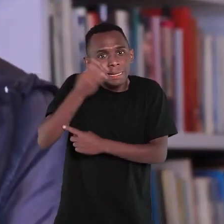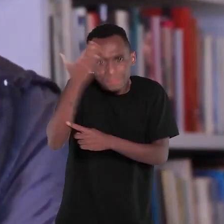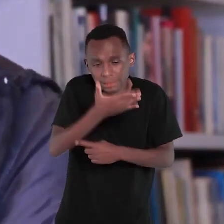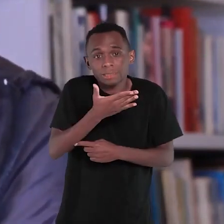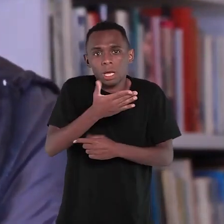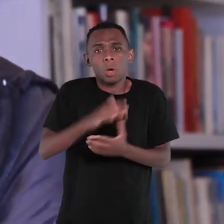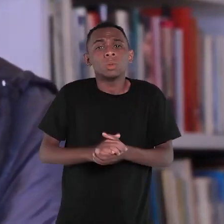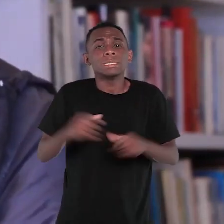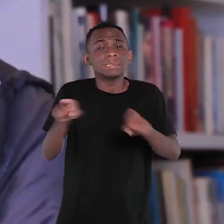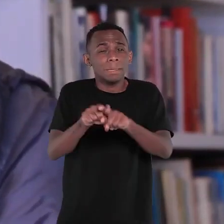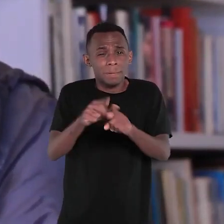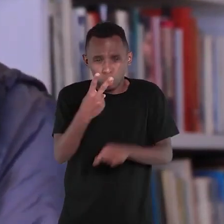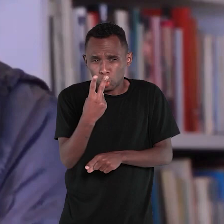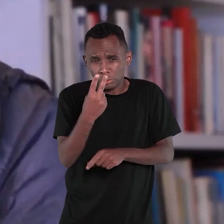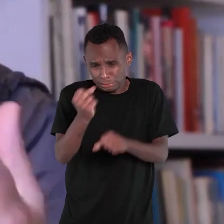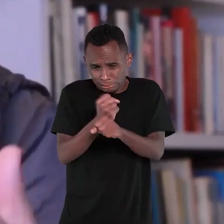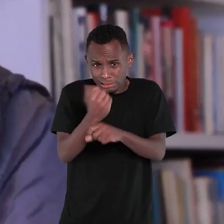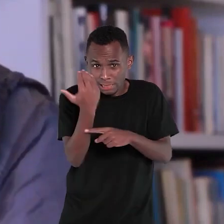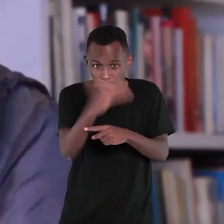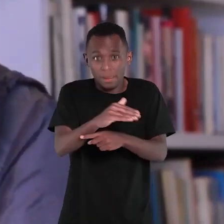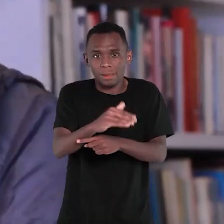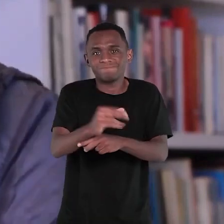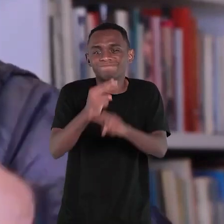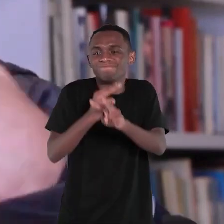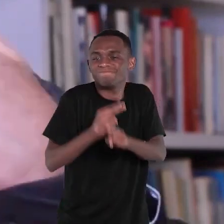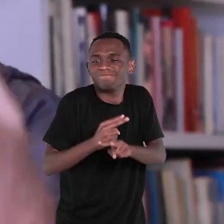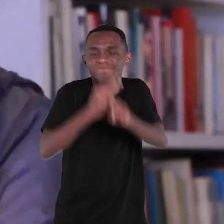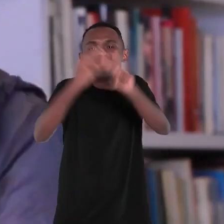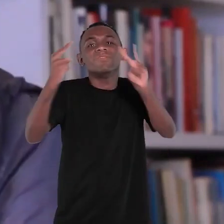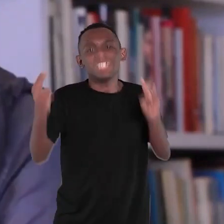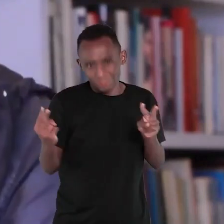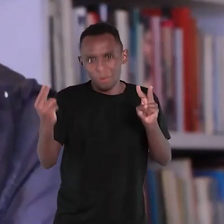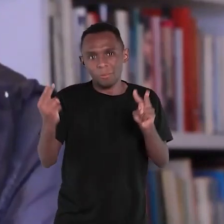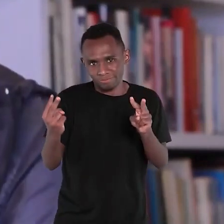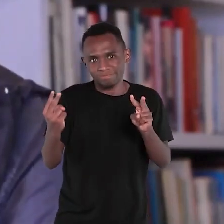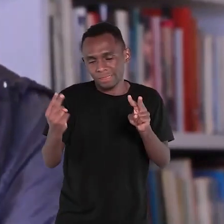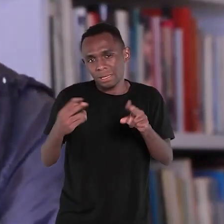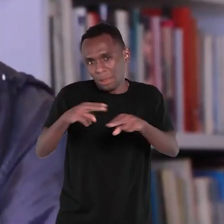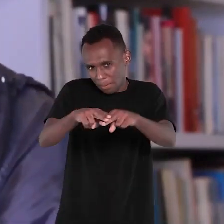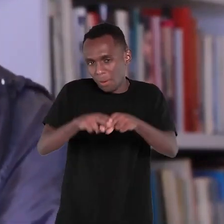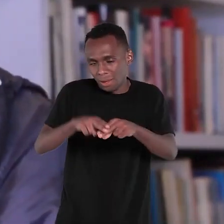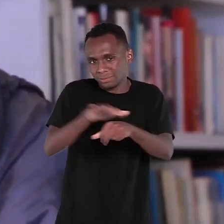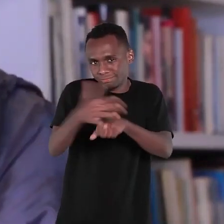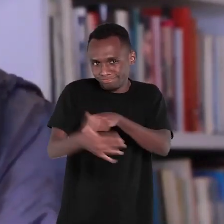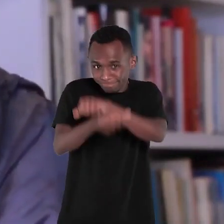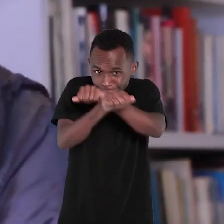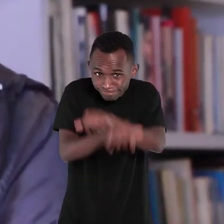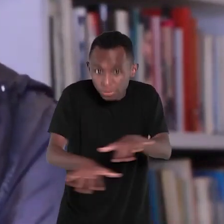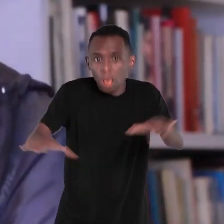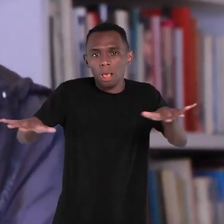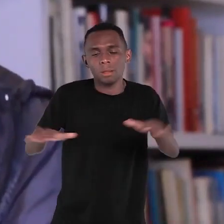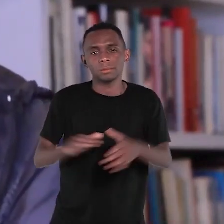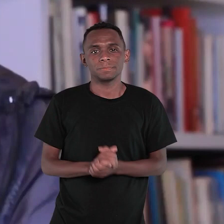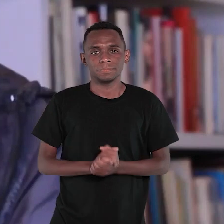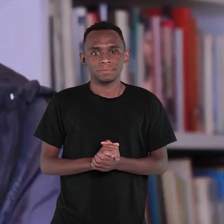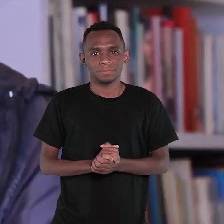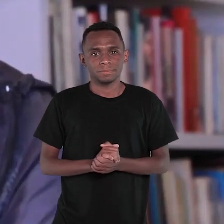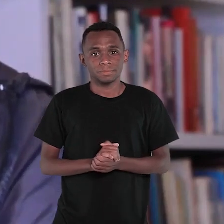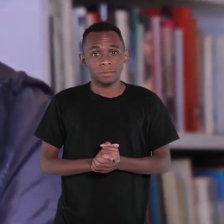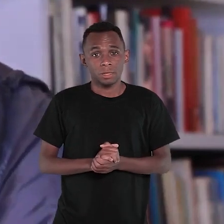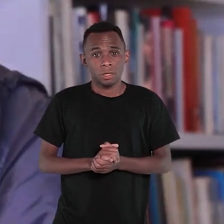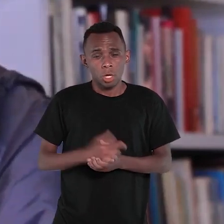2 anos e meio já nesse mundo líquido, né, nesse mundo de plásticos e vidros que a pandemia nos